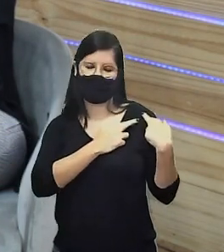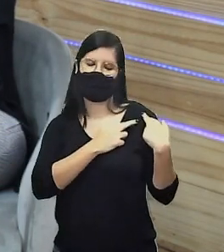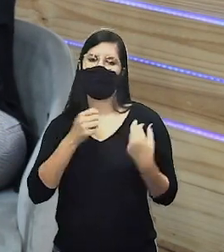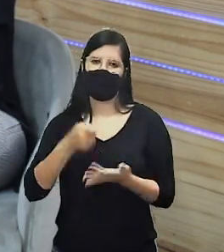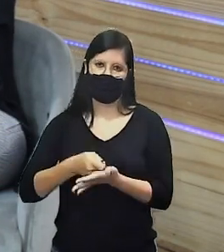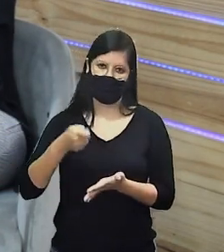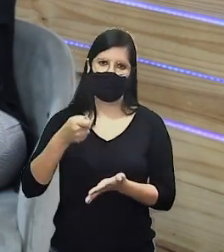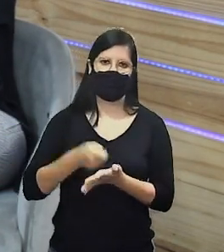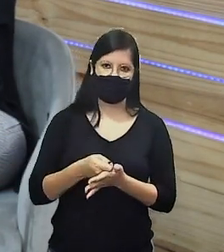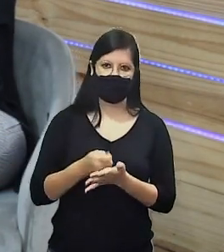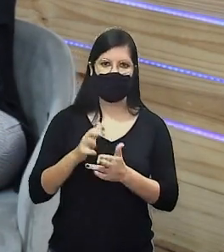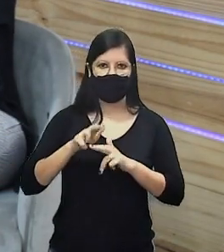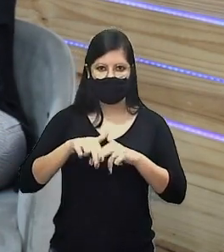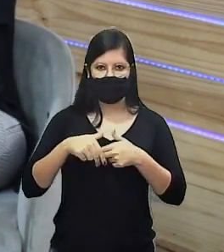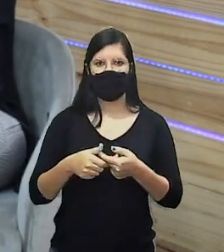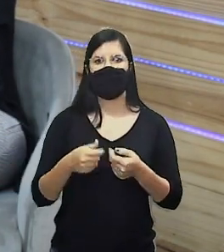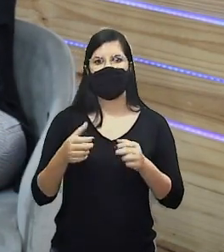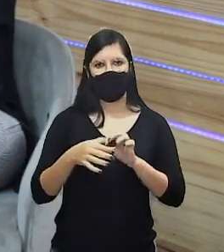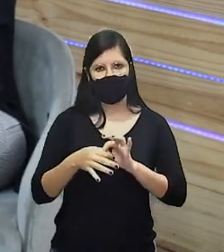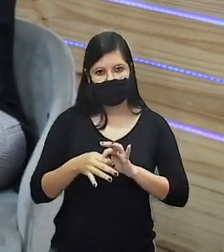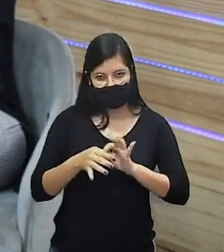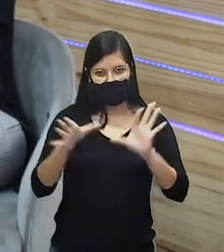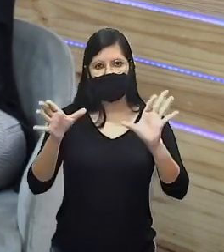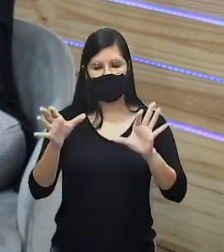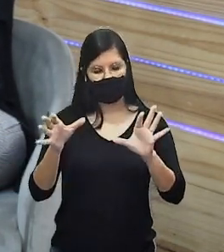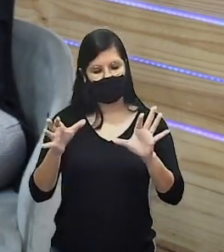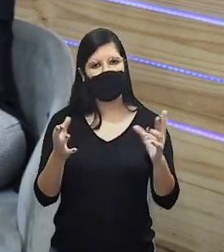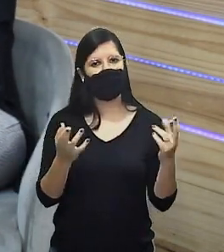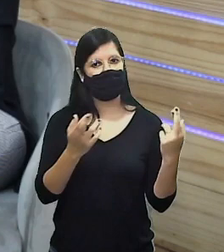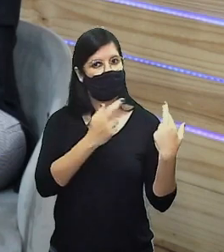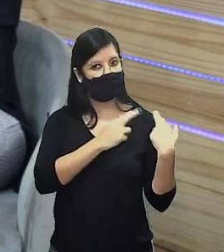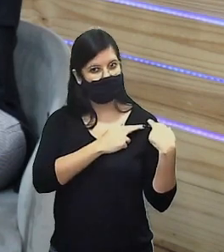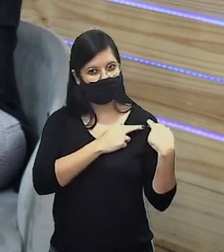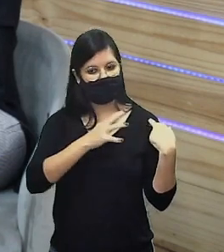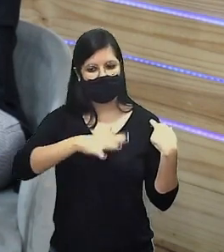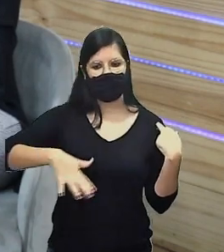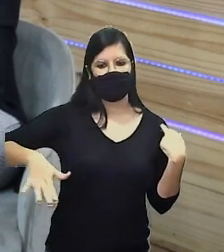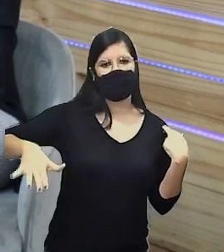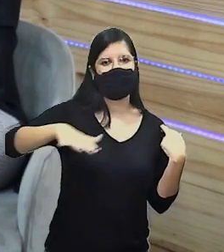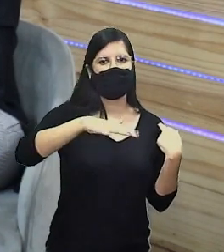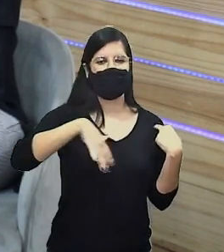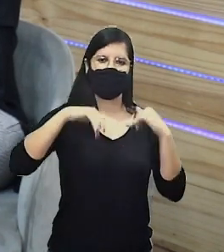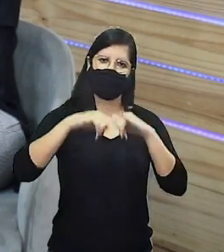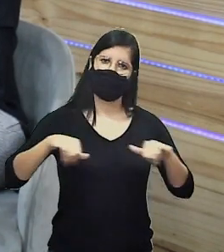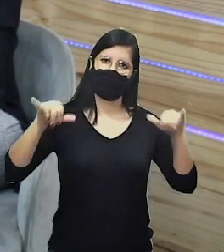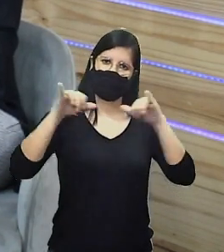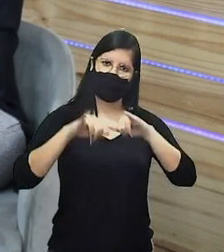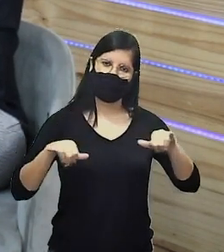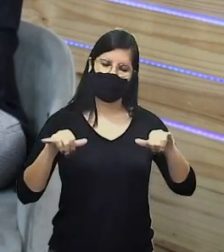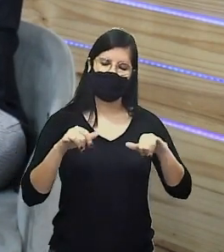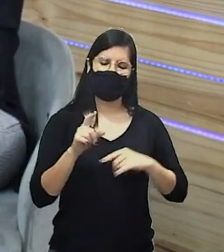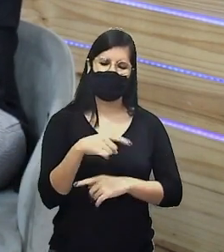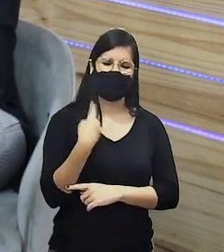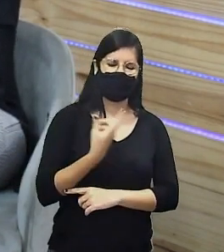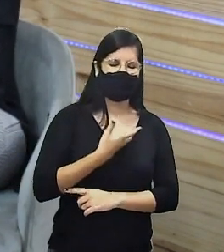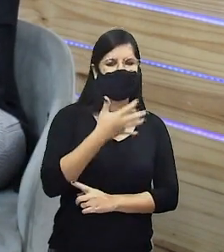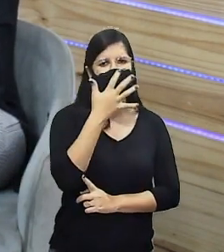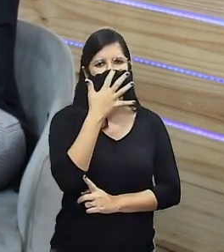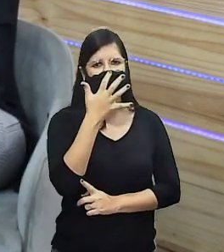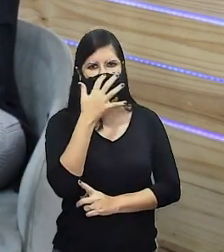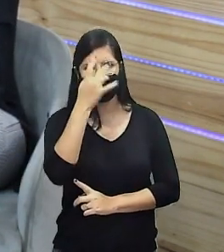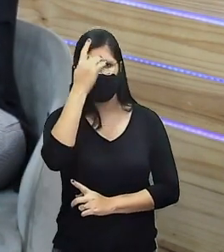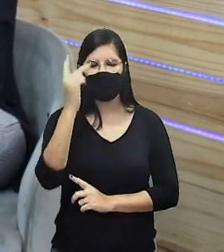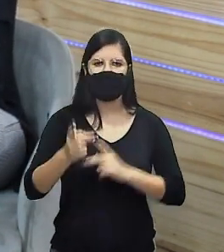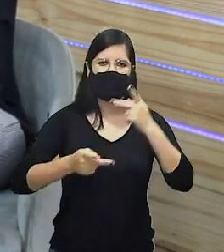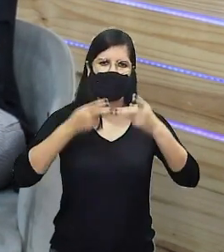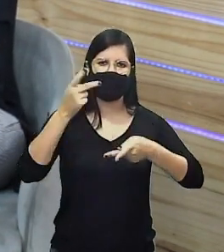tem liberdade, você tem que ter responsabilidade por aquilo que você veicula, A pelo que você impressão diz. que eu tenho, sabe, é que as pessoas estão falando